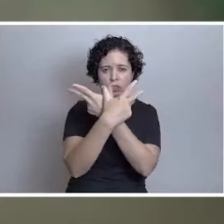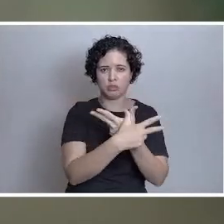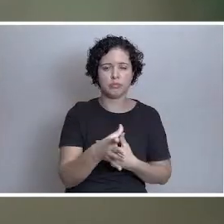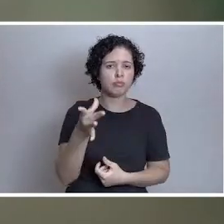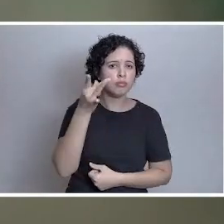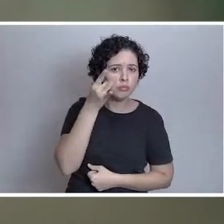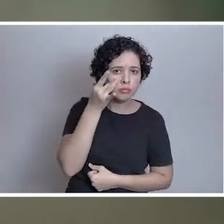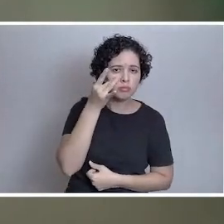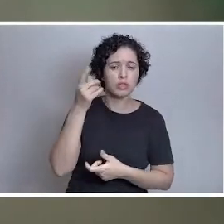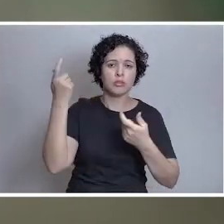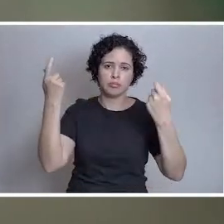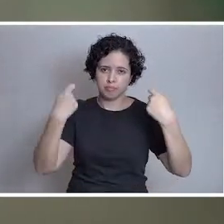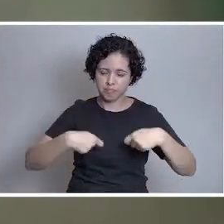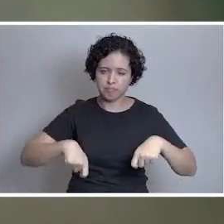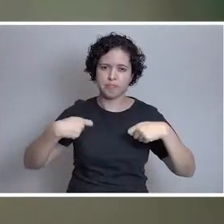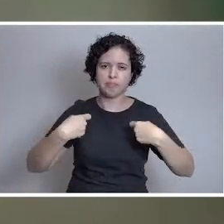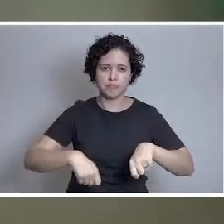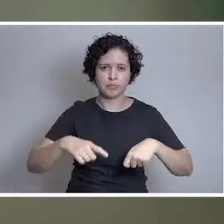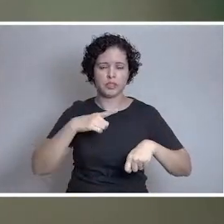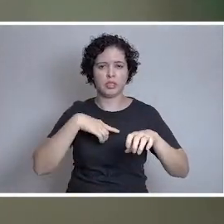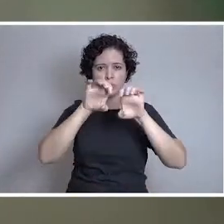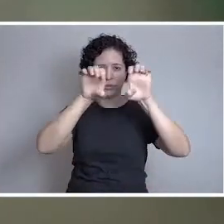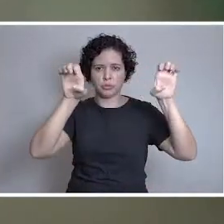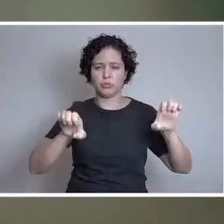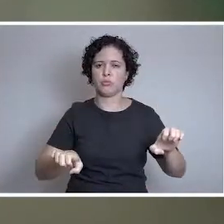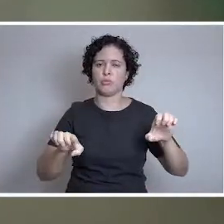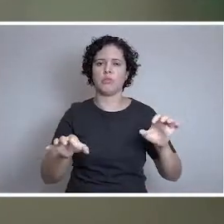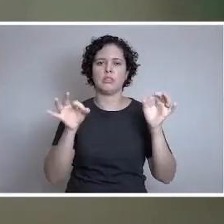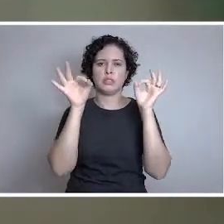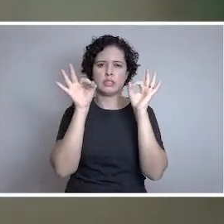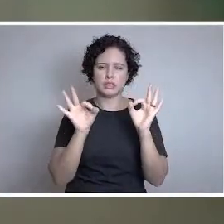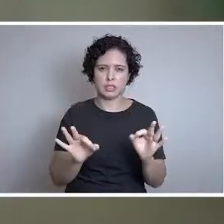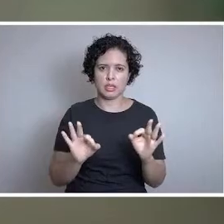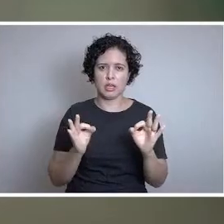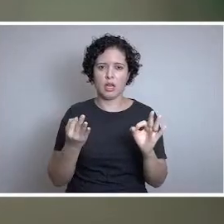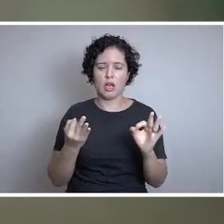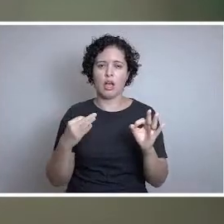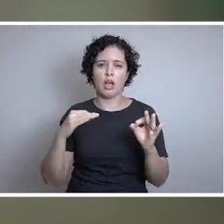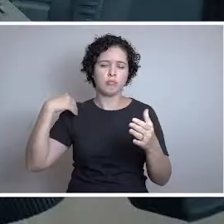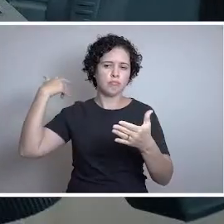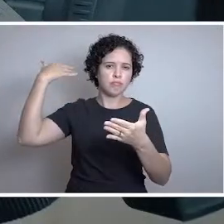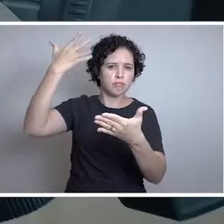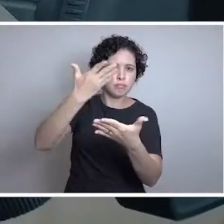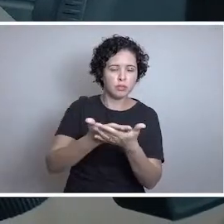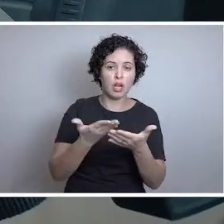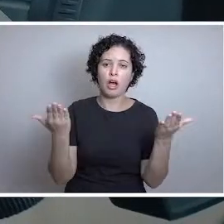permanece até hoje, que é a que nós utilizamos nas nossas aulas de educação à distância.